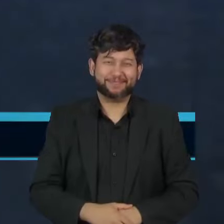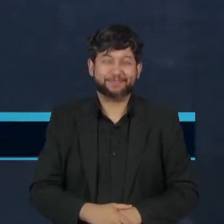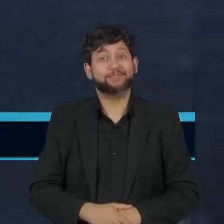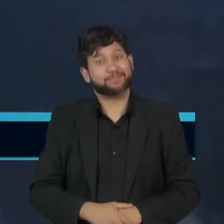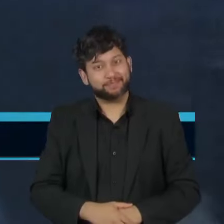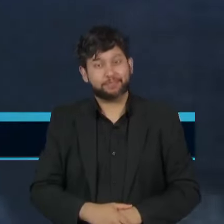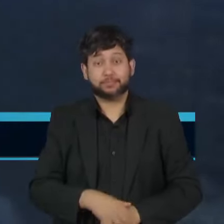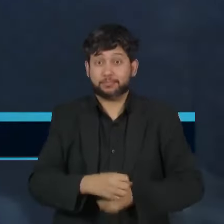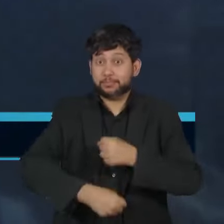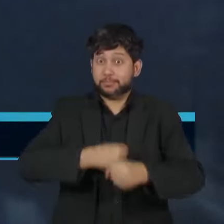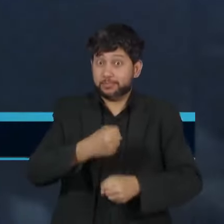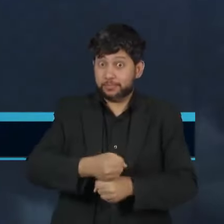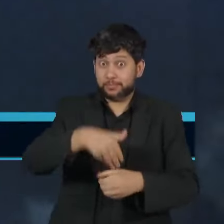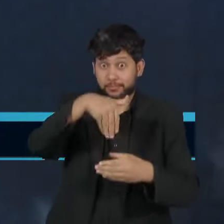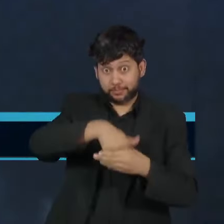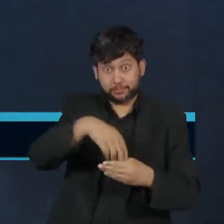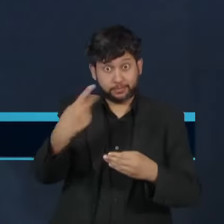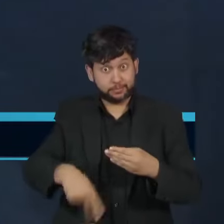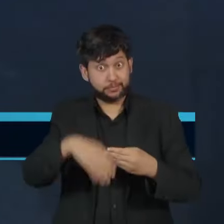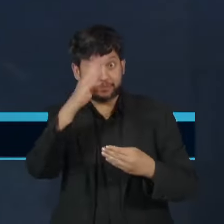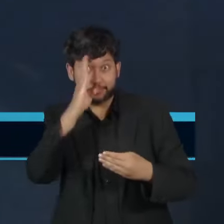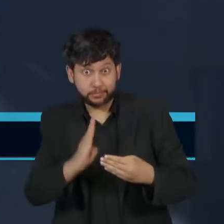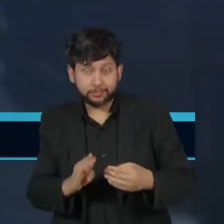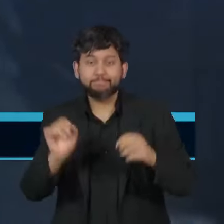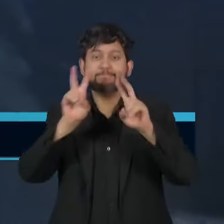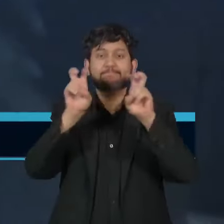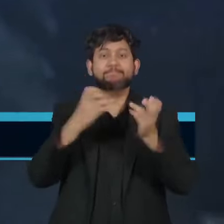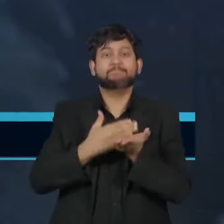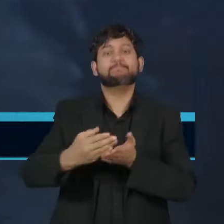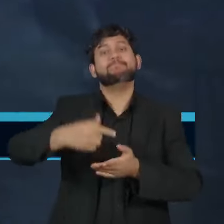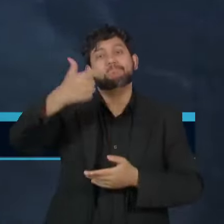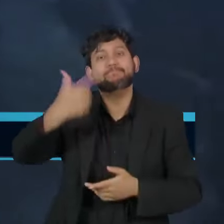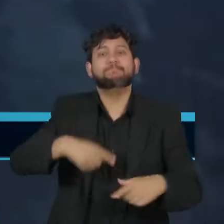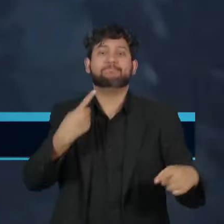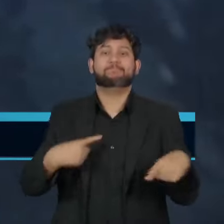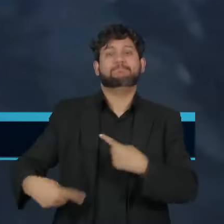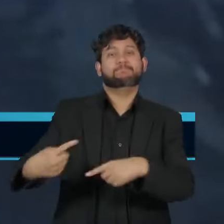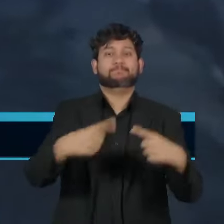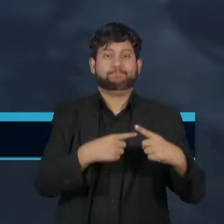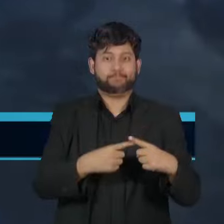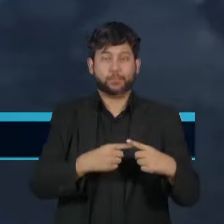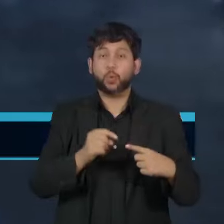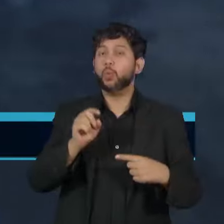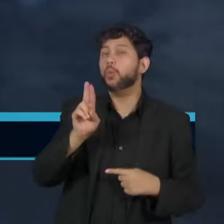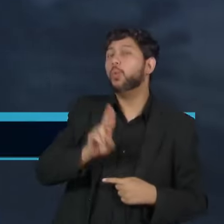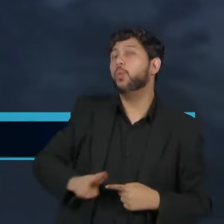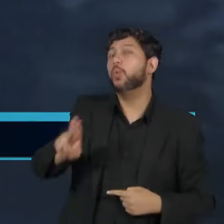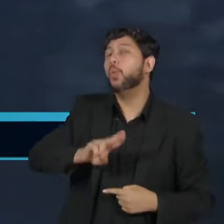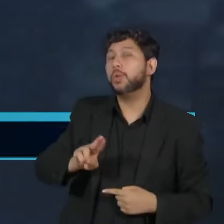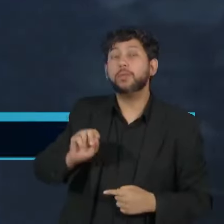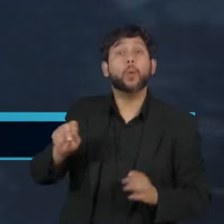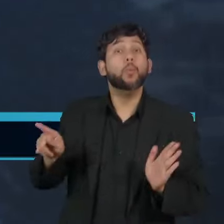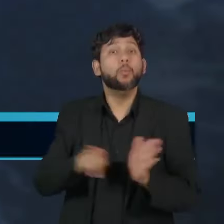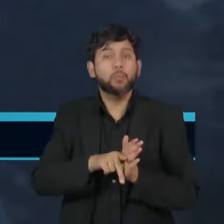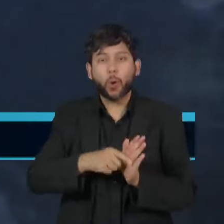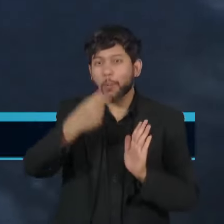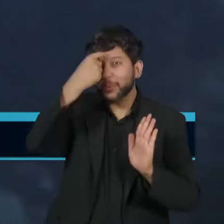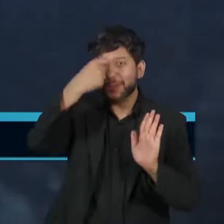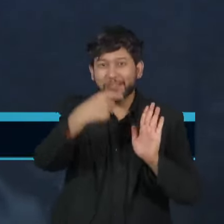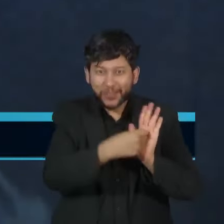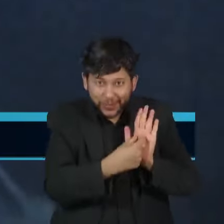num ano de eleições no Brasil um assunto volta a preocupar candidatos eleitores o uso da Inteligência Artificial nas